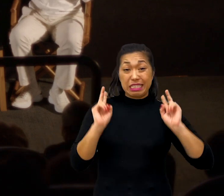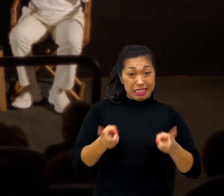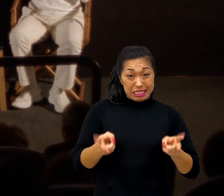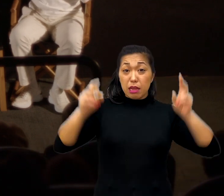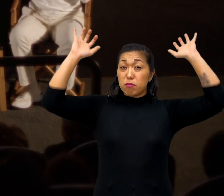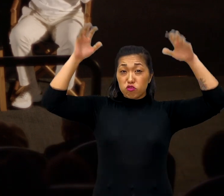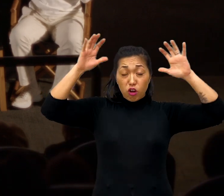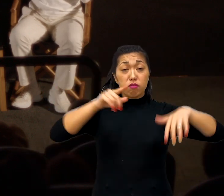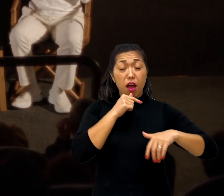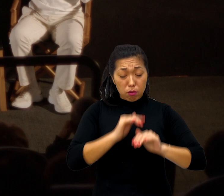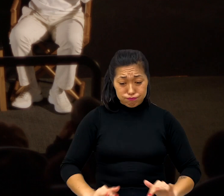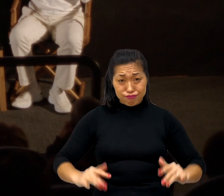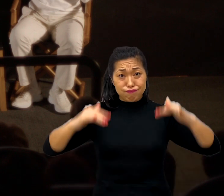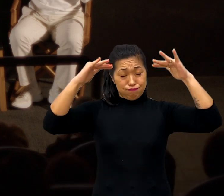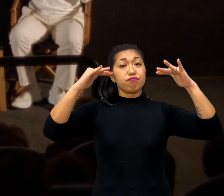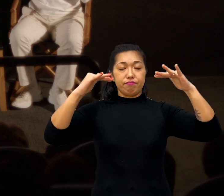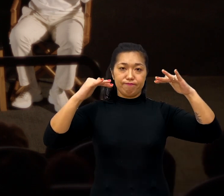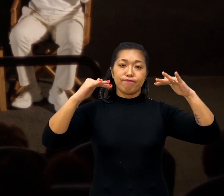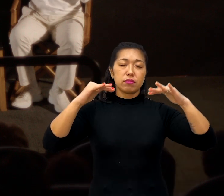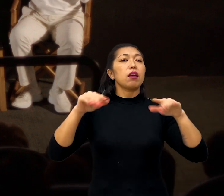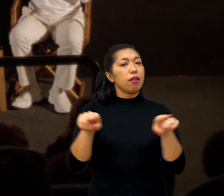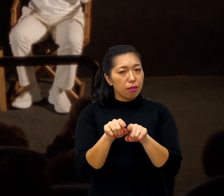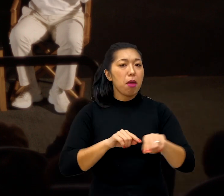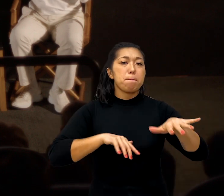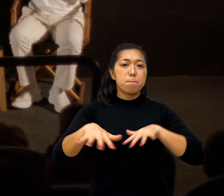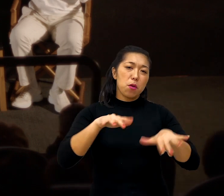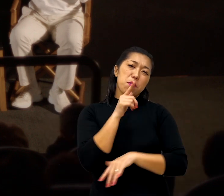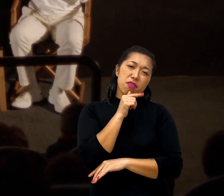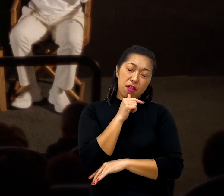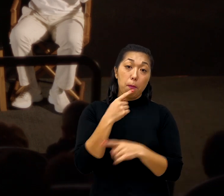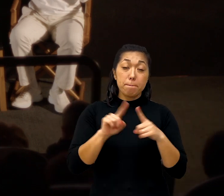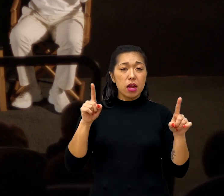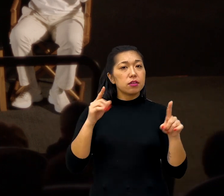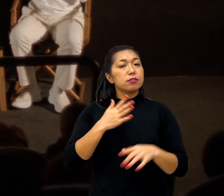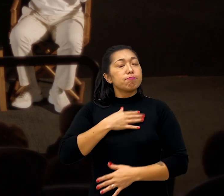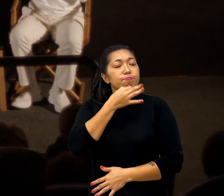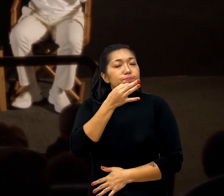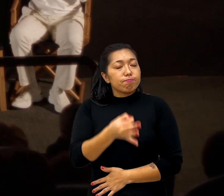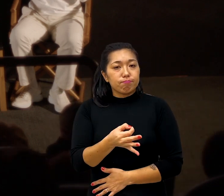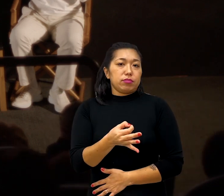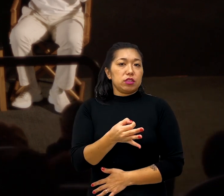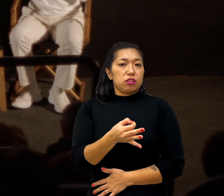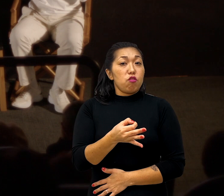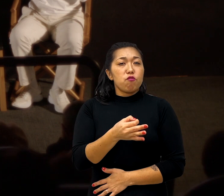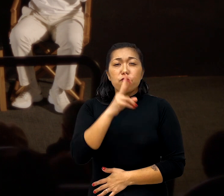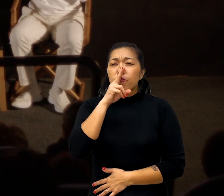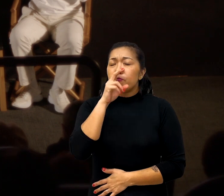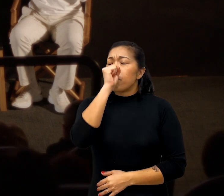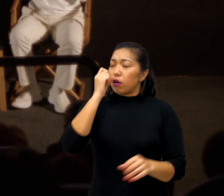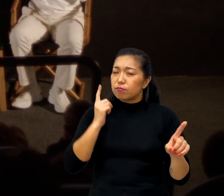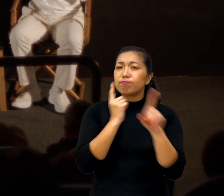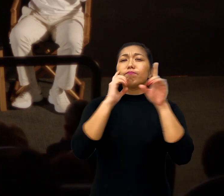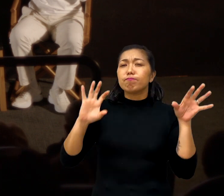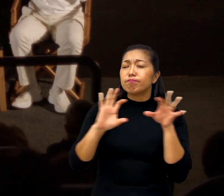lá. Depois se movimentando nas águas. Mas o encontro forte para mim, né, foi conhecer os